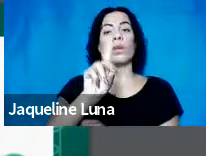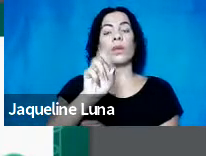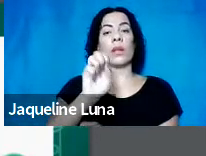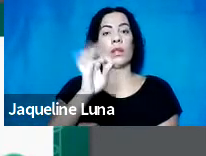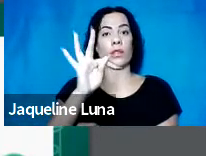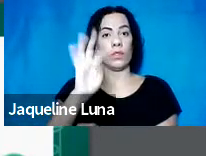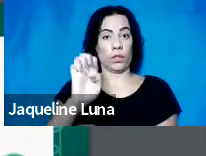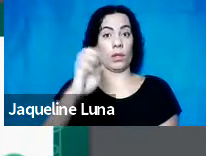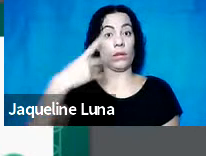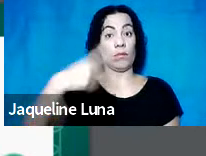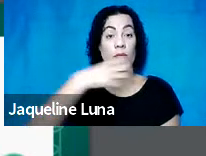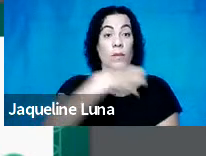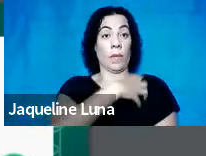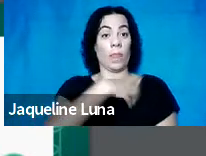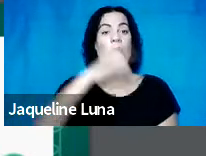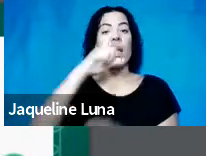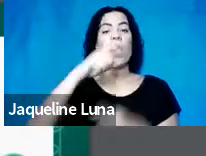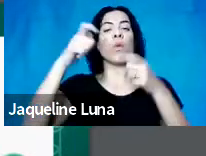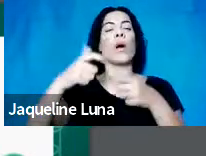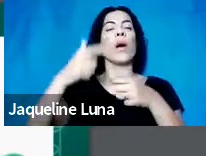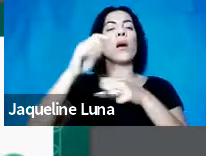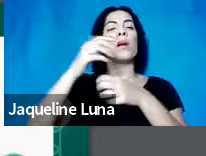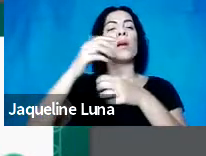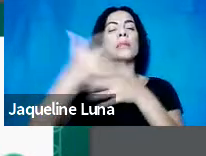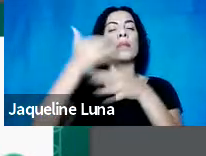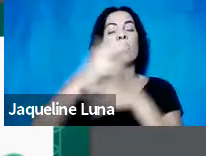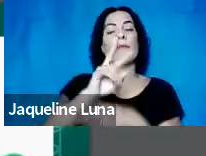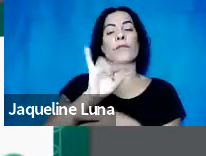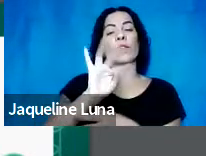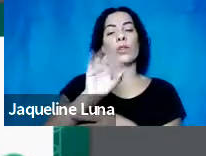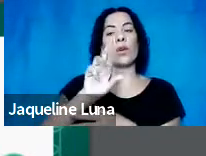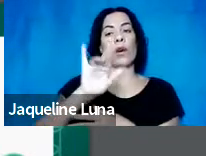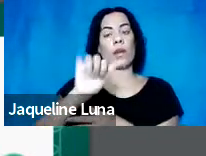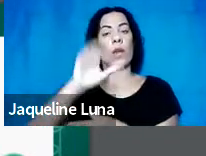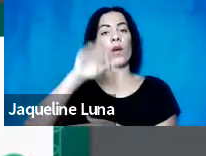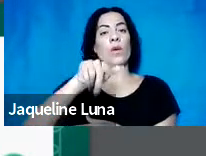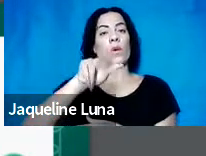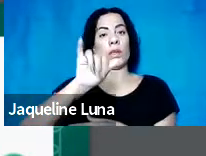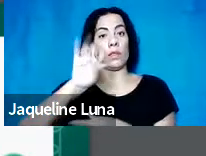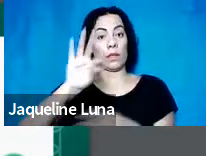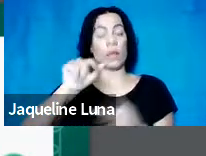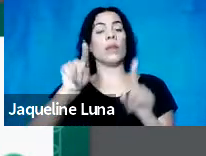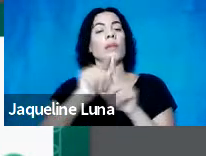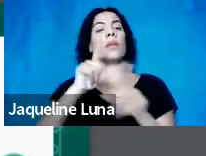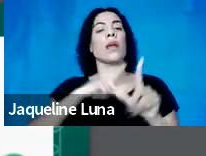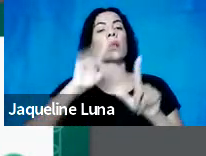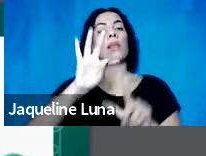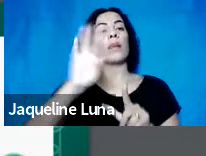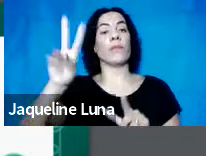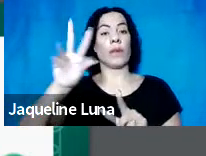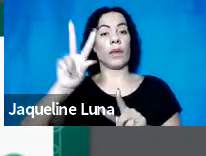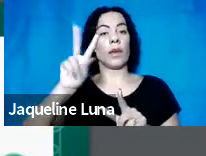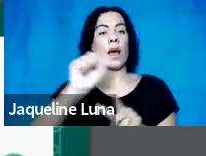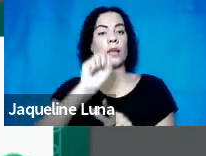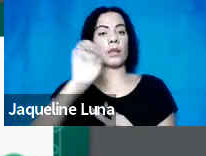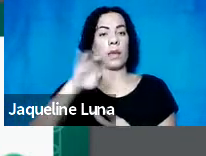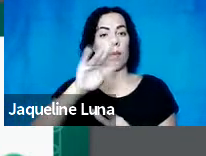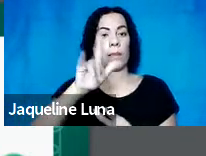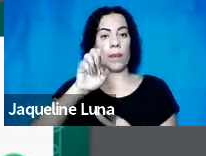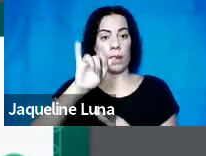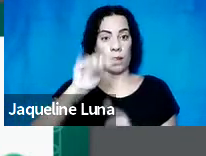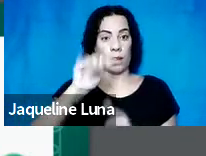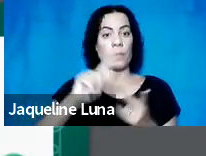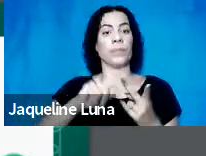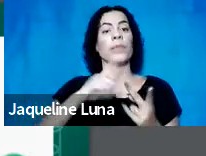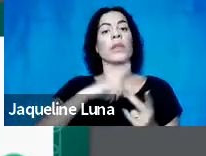Estadual do Sudoeste da Bahia, que é lá de Vitória da Conquista, aqui no Sudoeste. Tem a TV Assembleia da Bahia. No Piauí, a TV Antares, que é a TV Pública